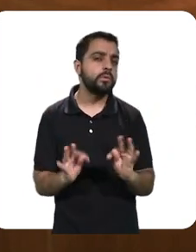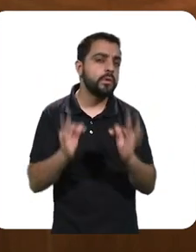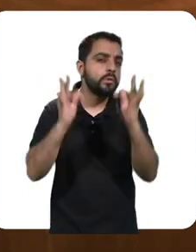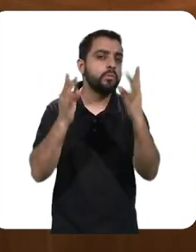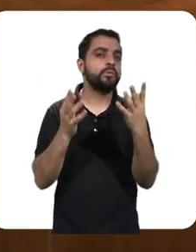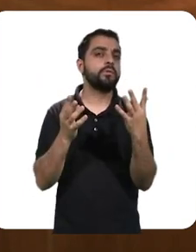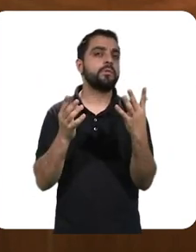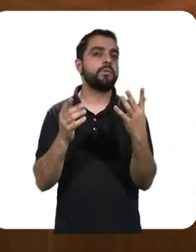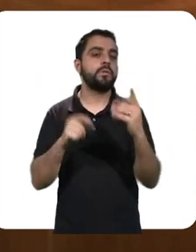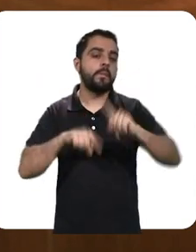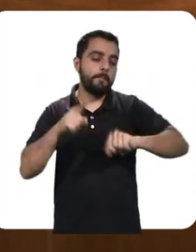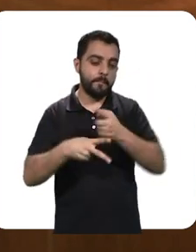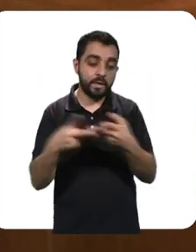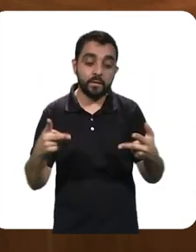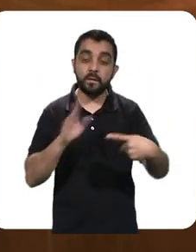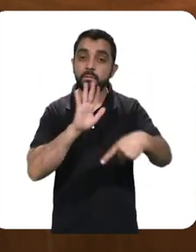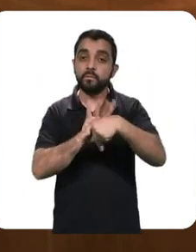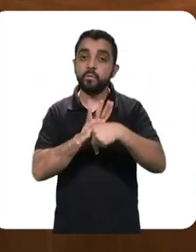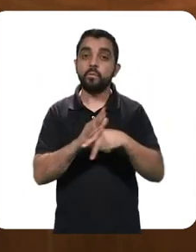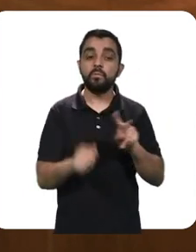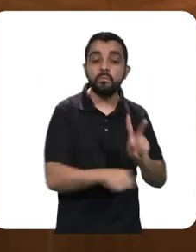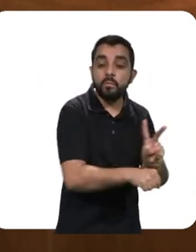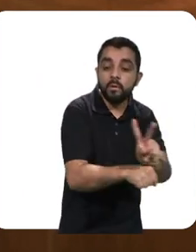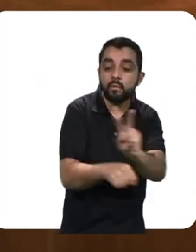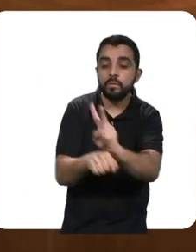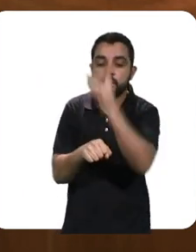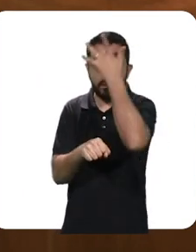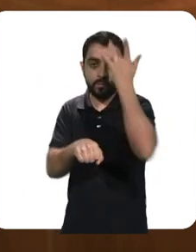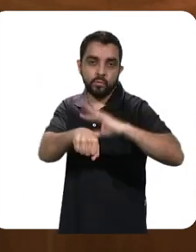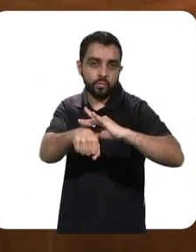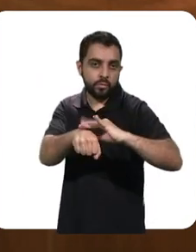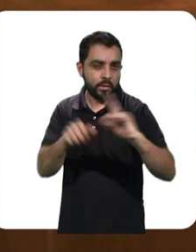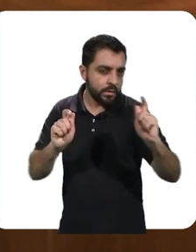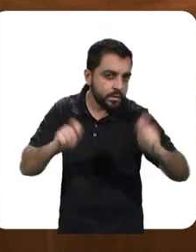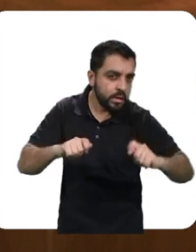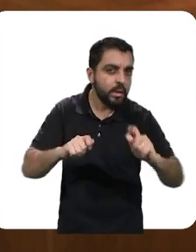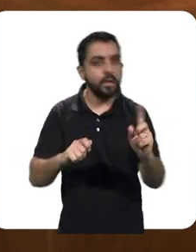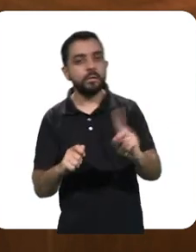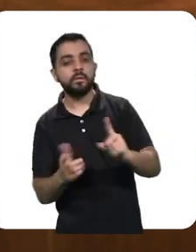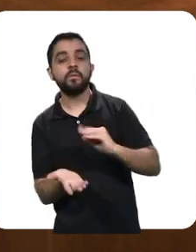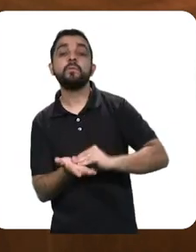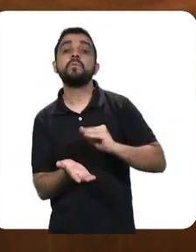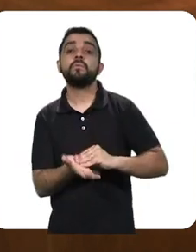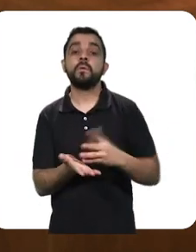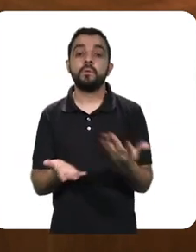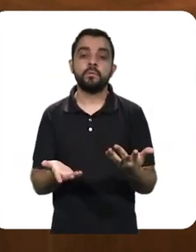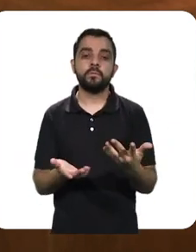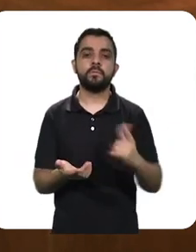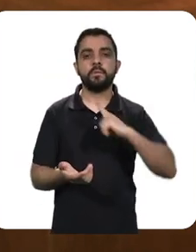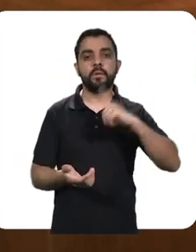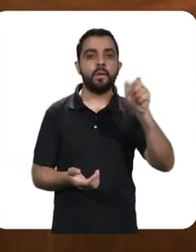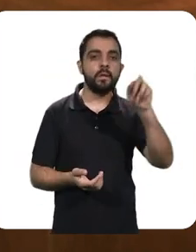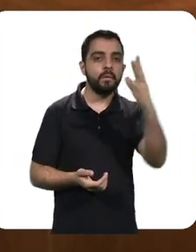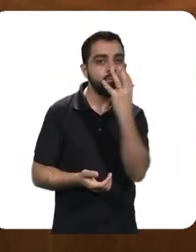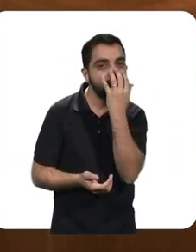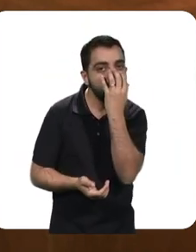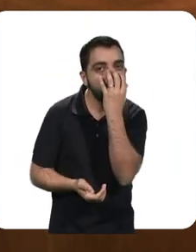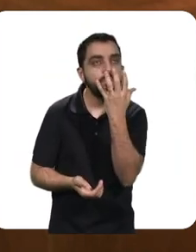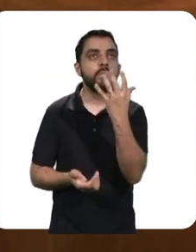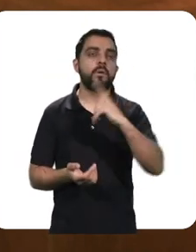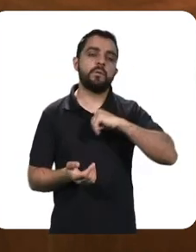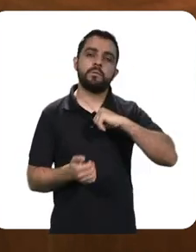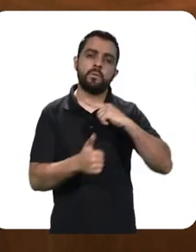e capacidade própria de produção de insumos hospitalares, né? Então, não é só a questão do respirador, né? A gente pode ter